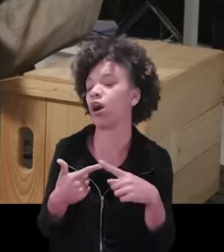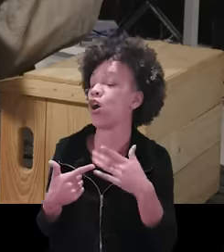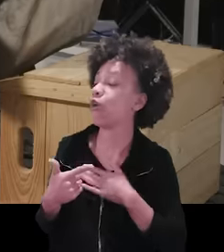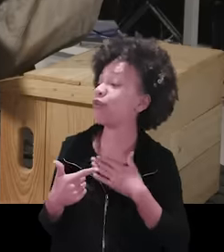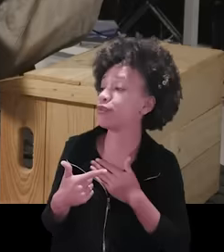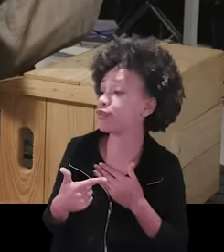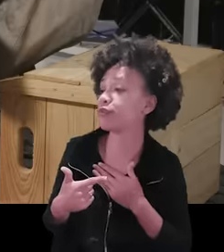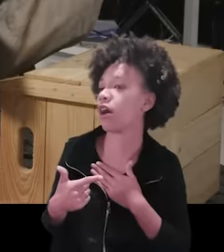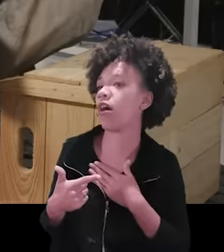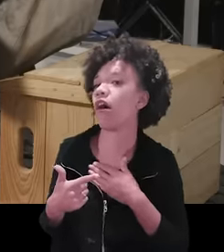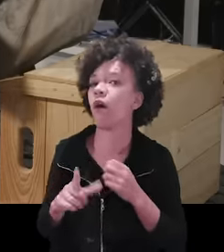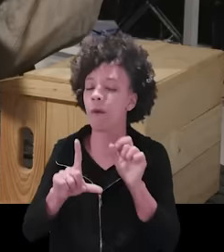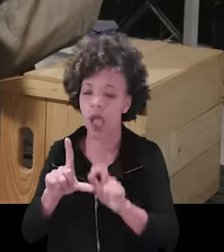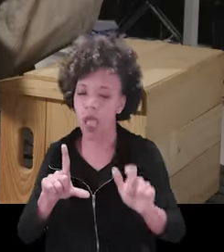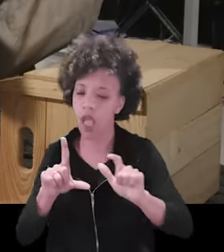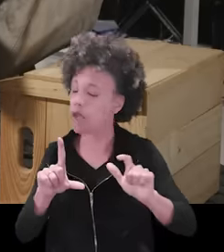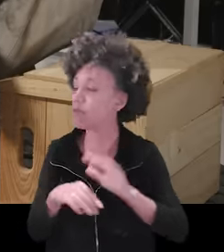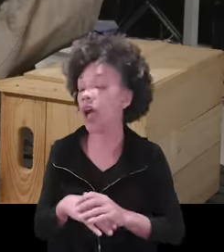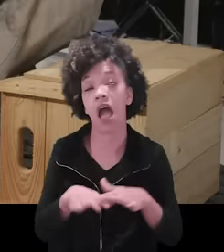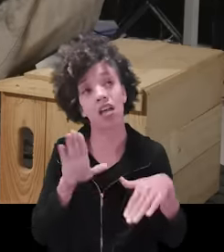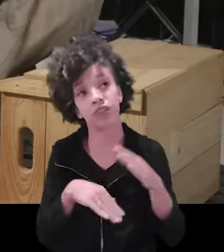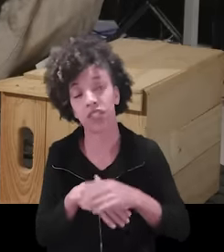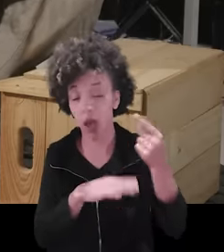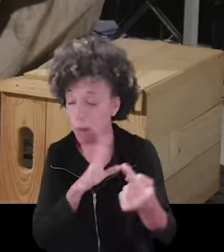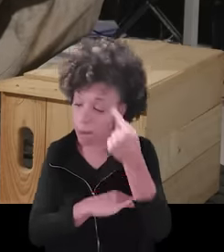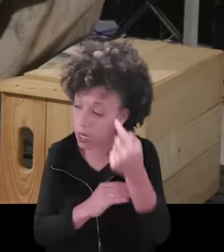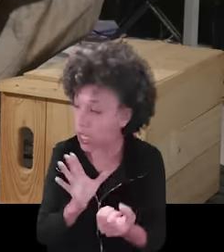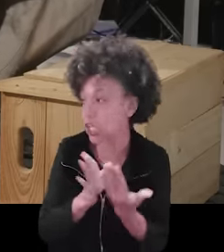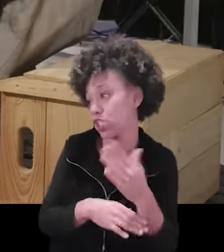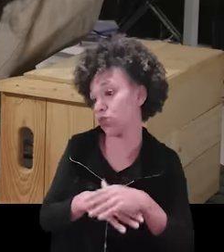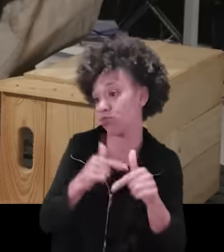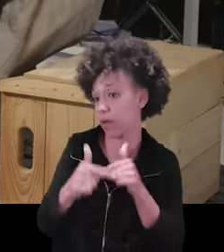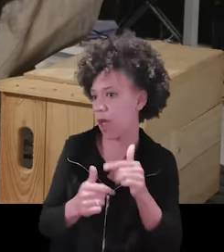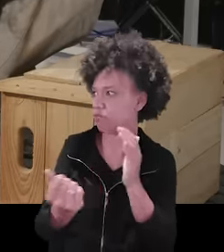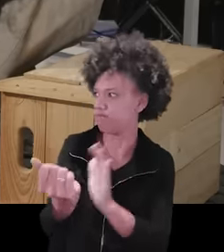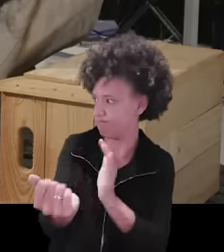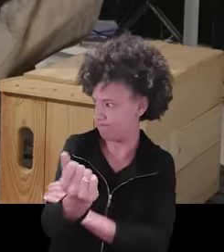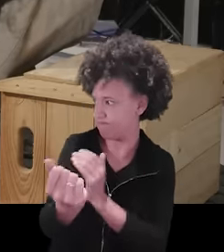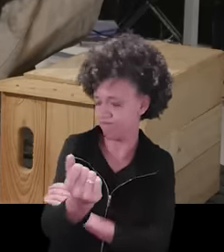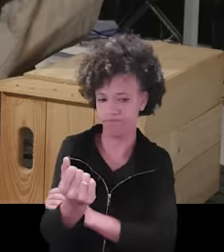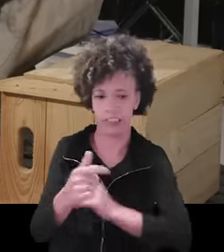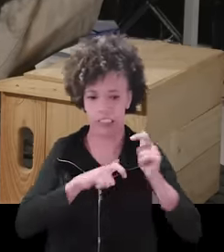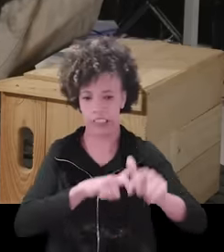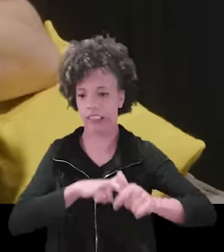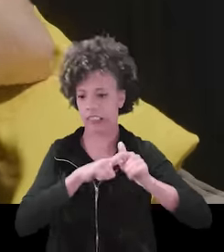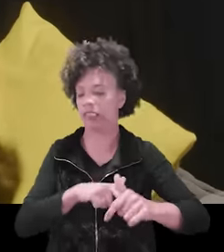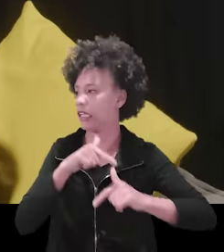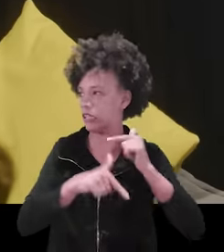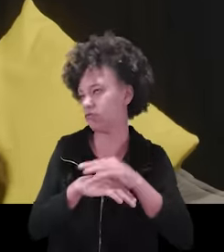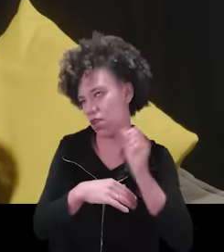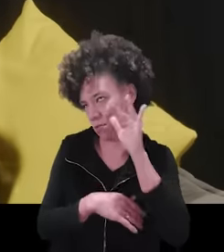gosto de você como amizade às vezes um criativo que tem a visão mais uma um trabalho mais braçal digamos assim